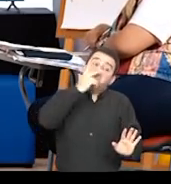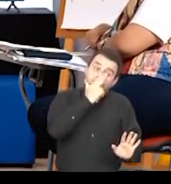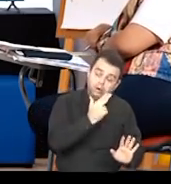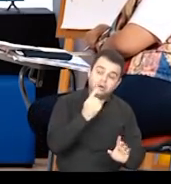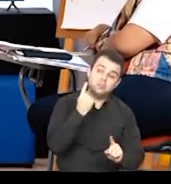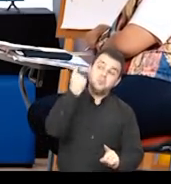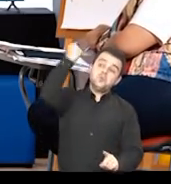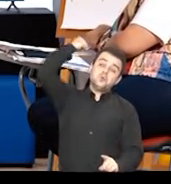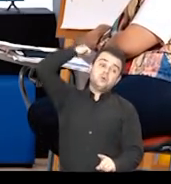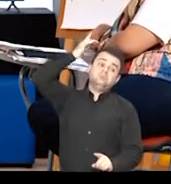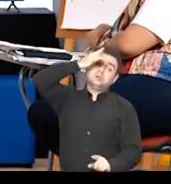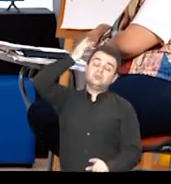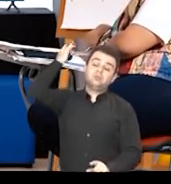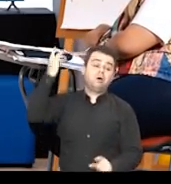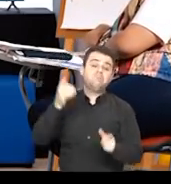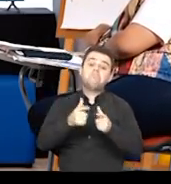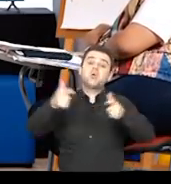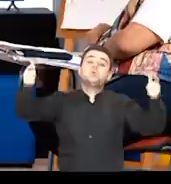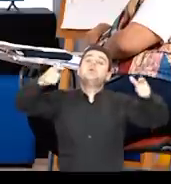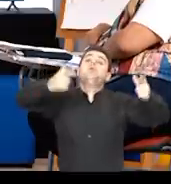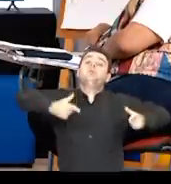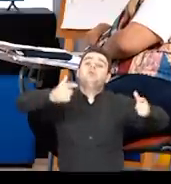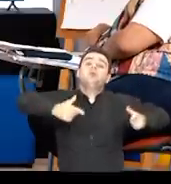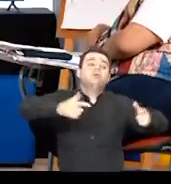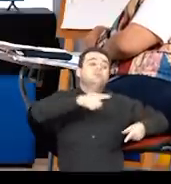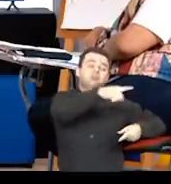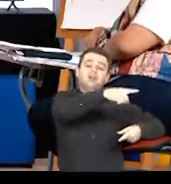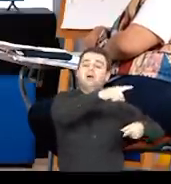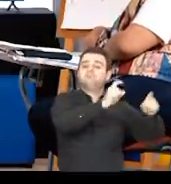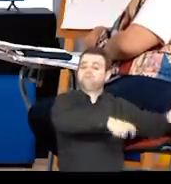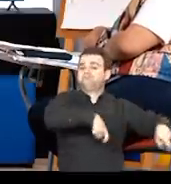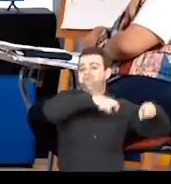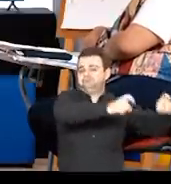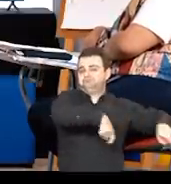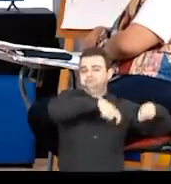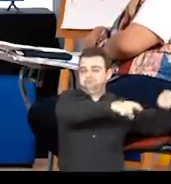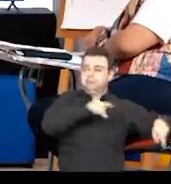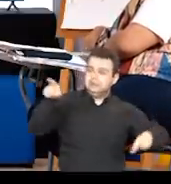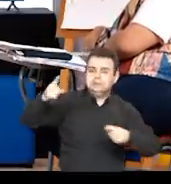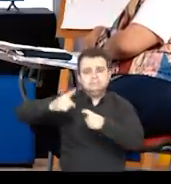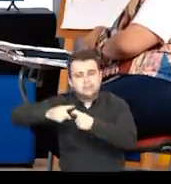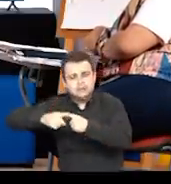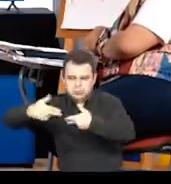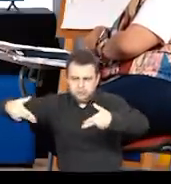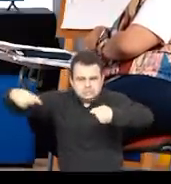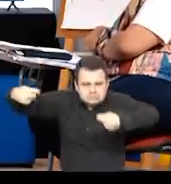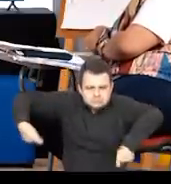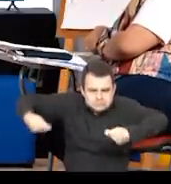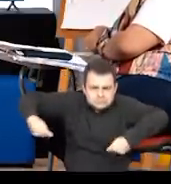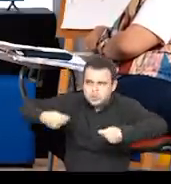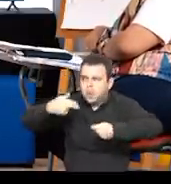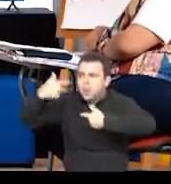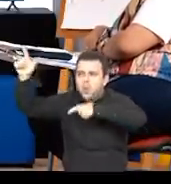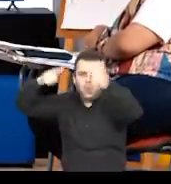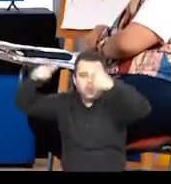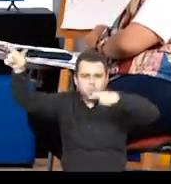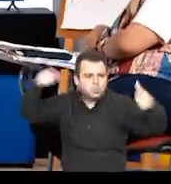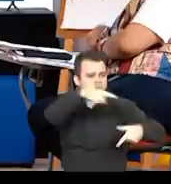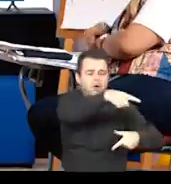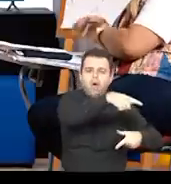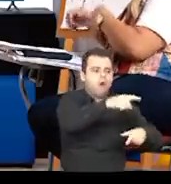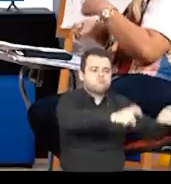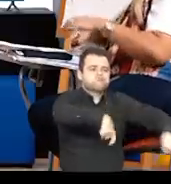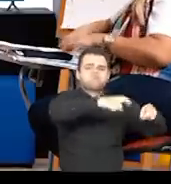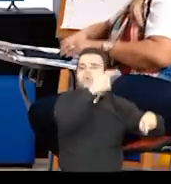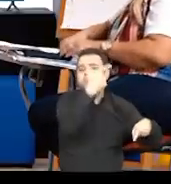maioria da população vivia no campo. Eles iam para a cidade sempre que precisavam ir ao médico ou fazer alguma outra atividade que